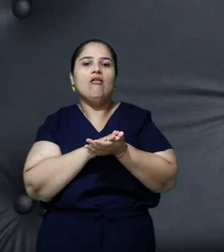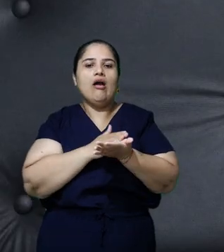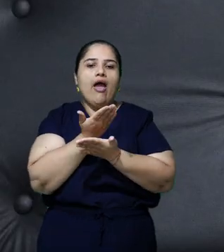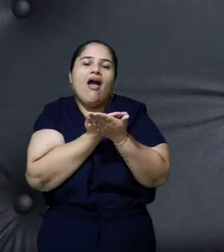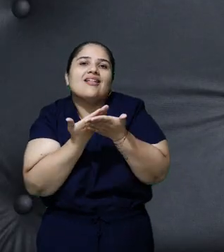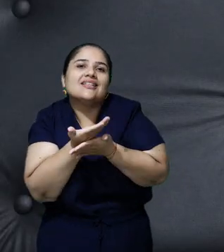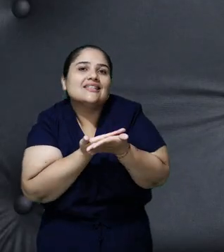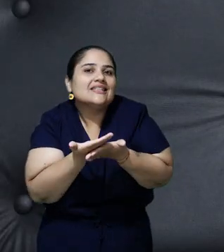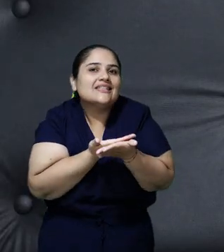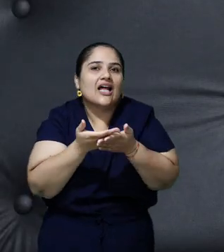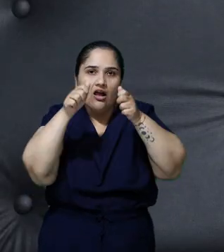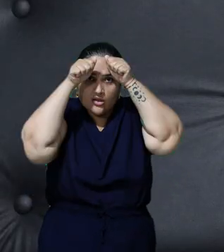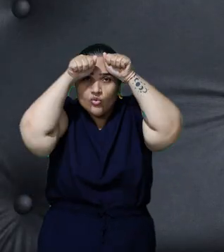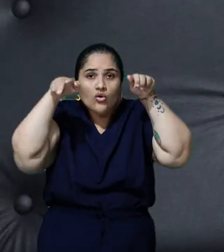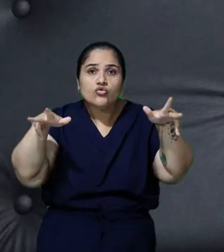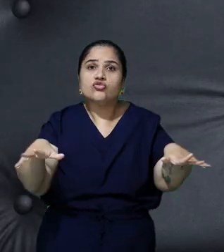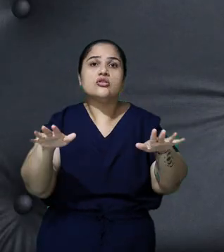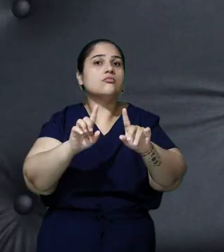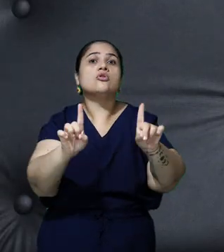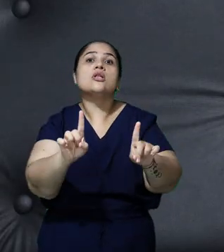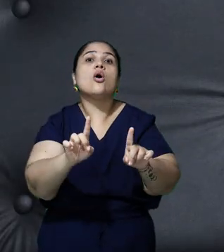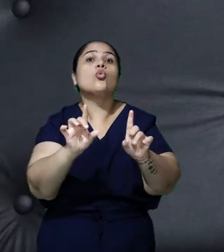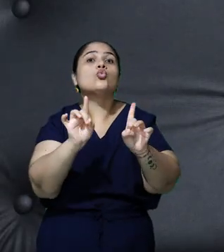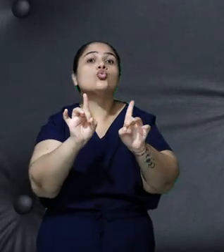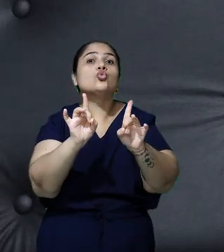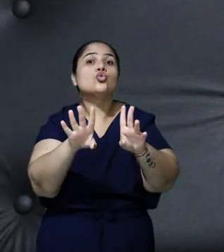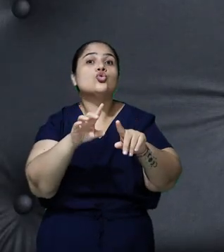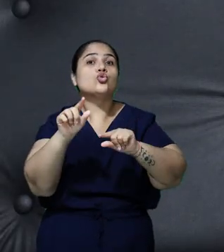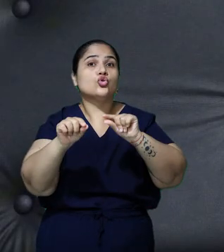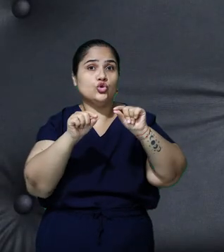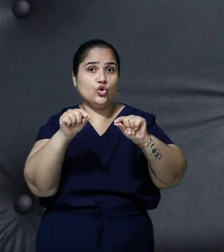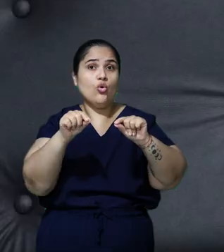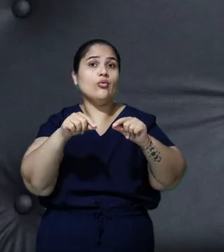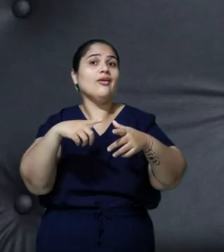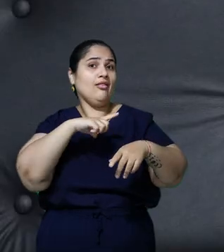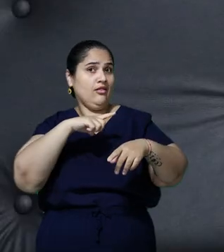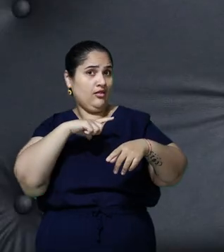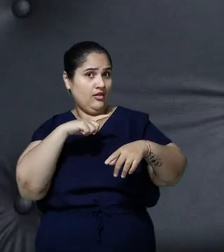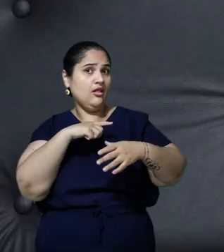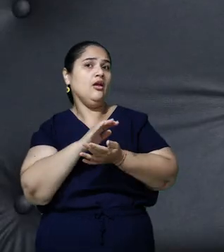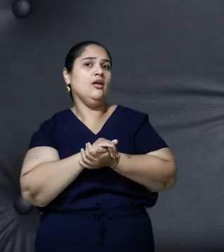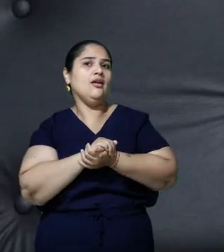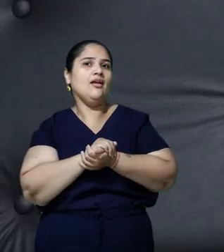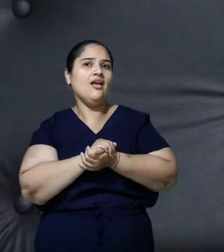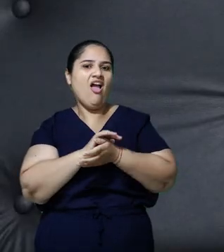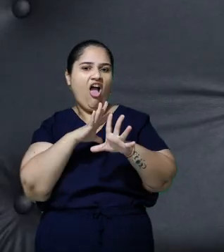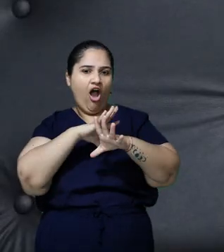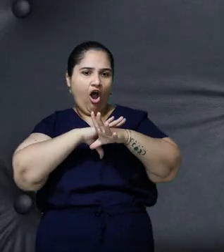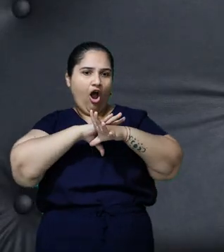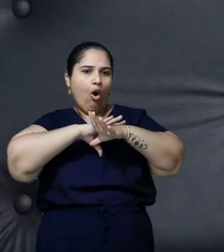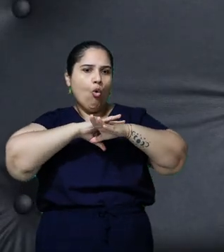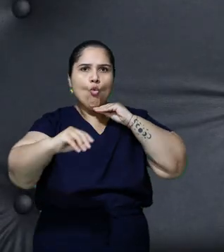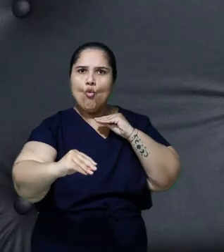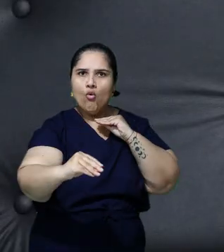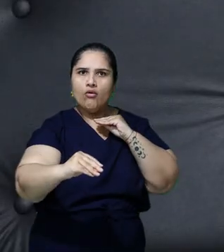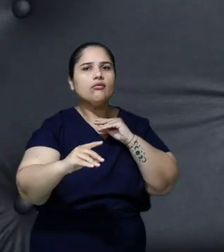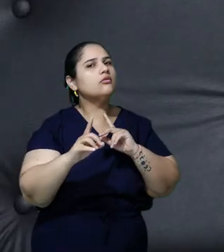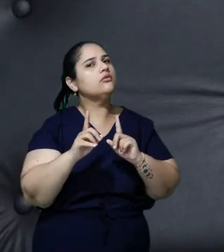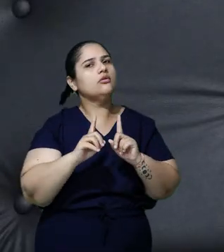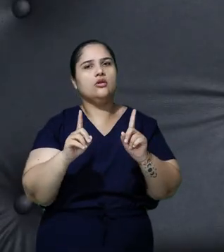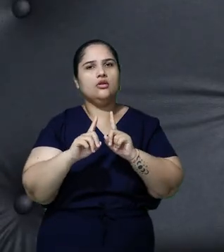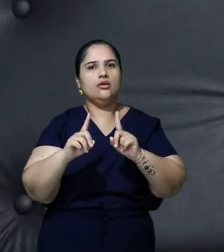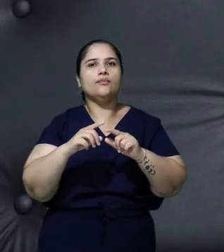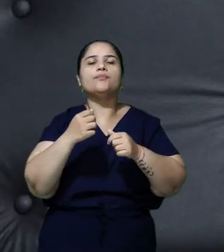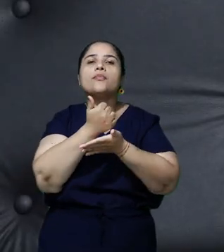medicações tratam sintomas. E não é capaz de eliminá-los. A medicação ela deve ser